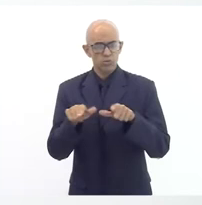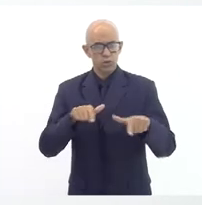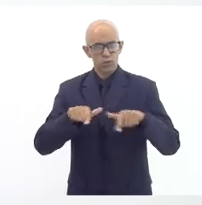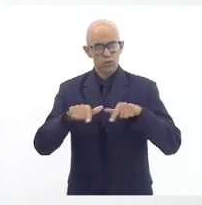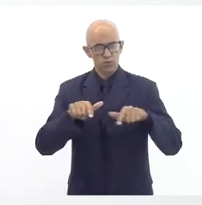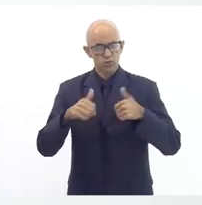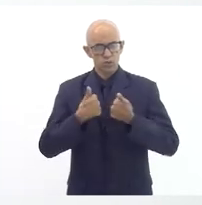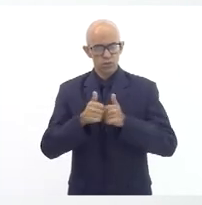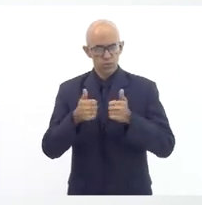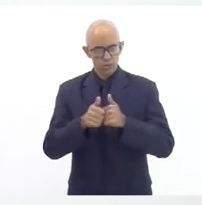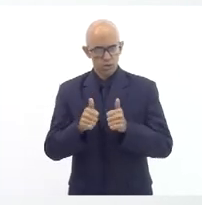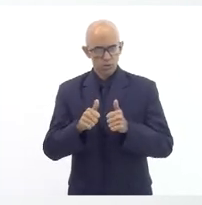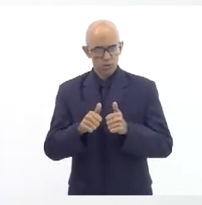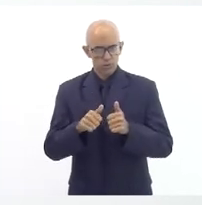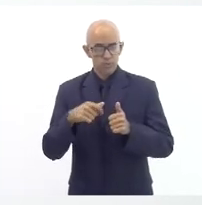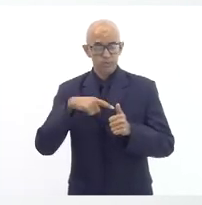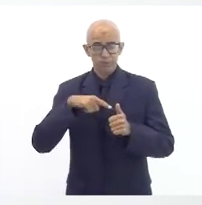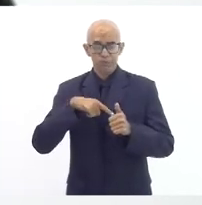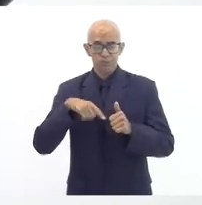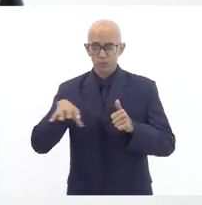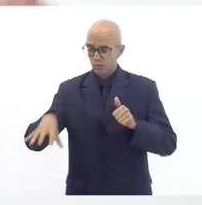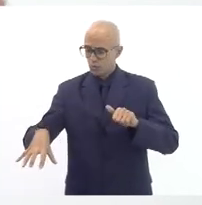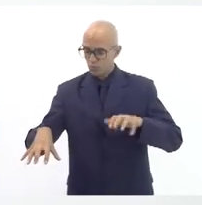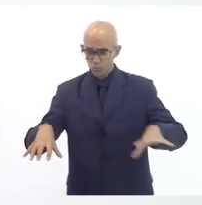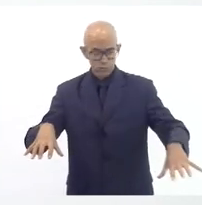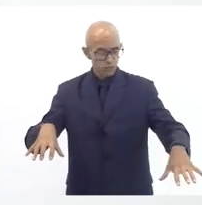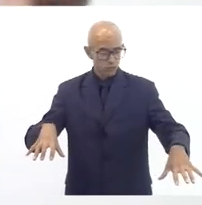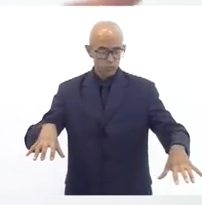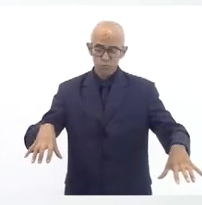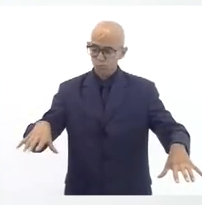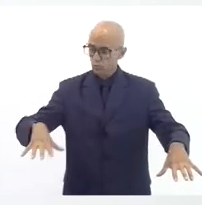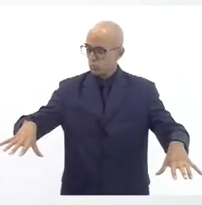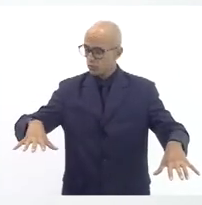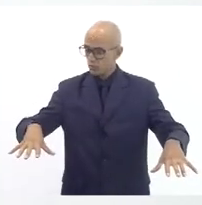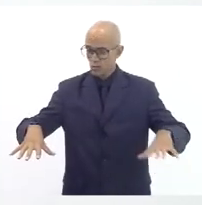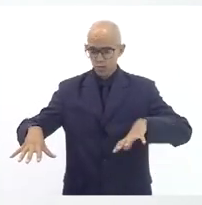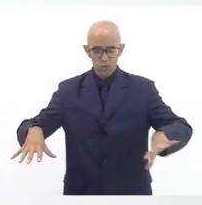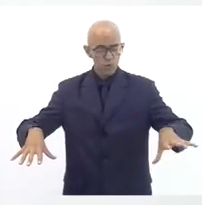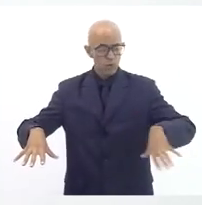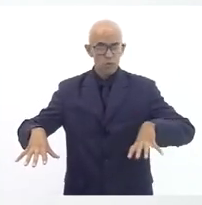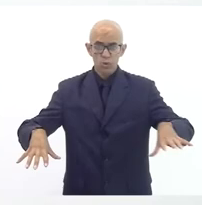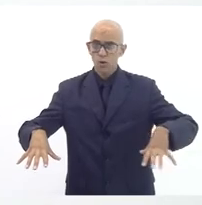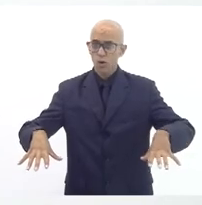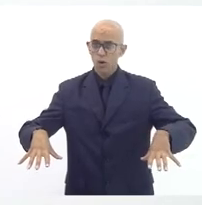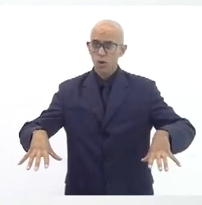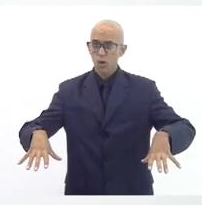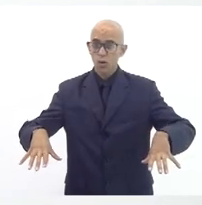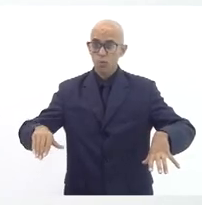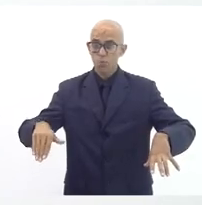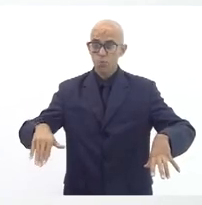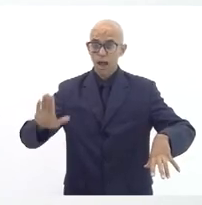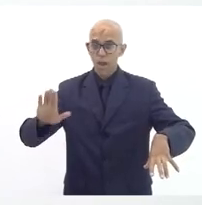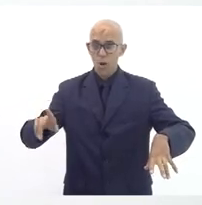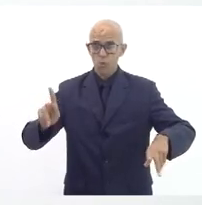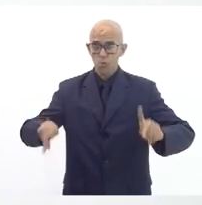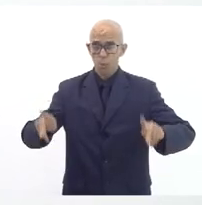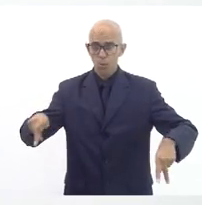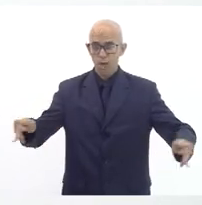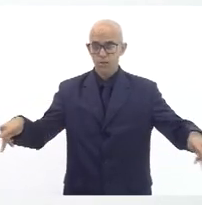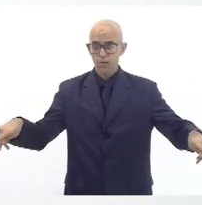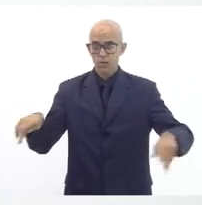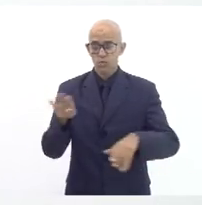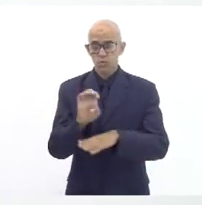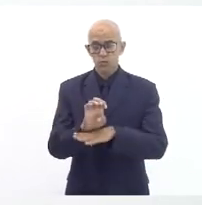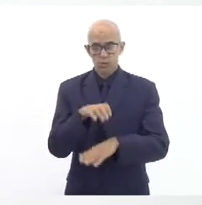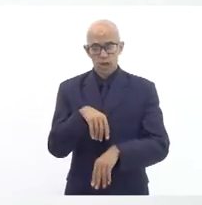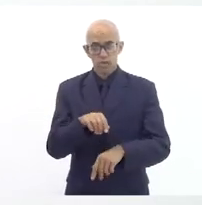áreas que concentram o maior contingente populacional e, por consequência, o maior contingente de população